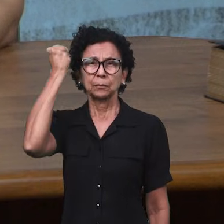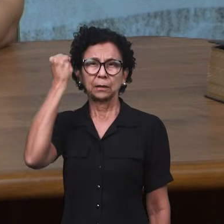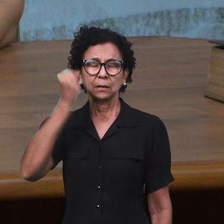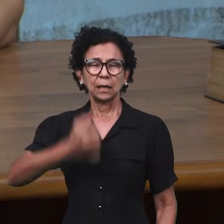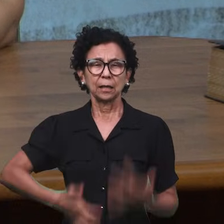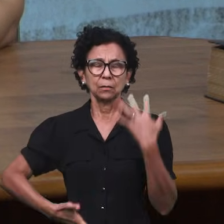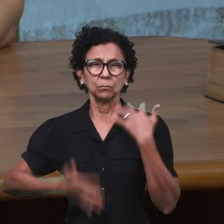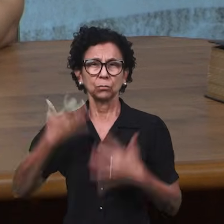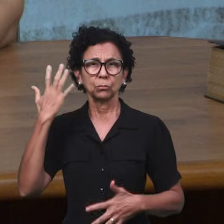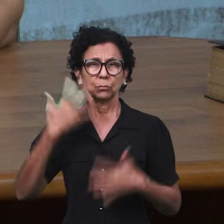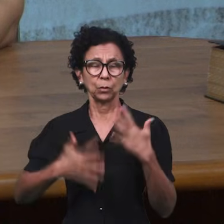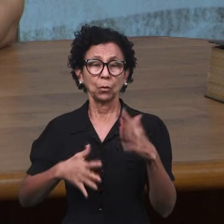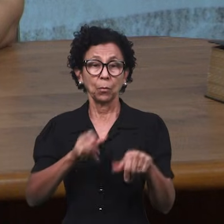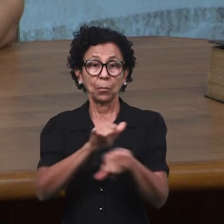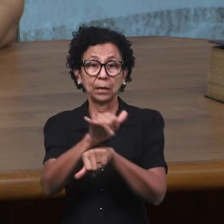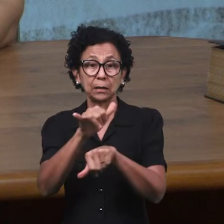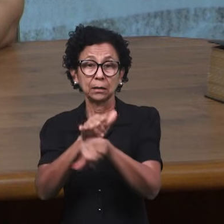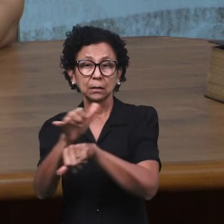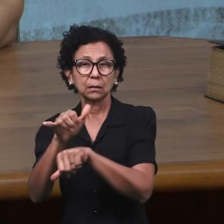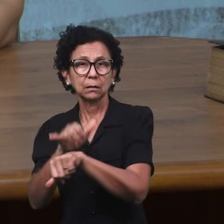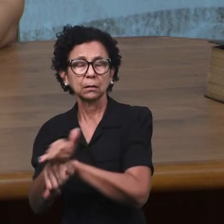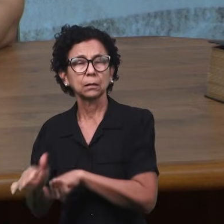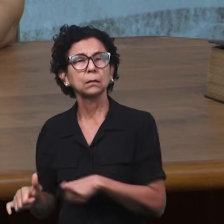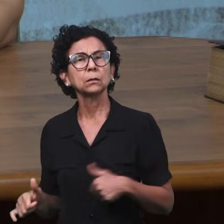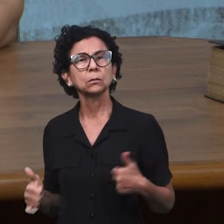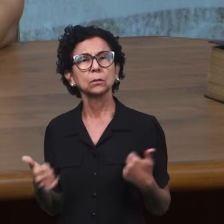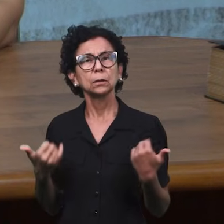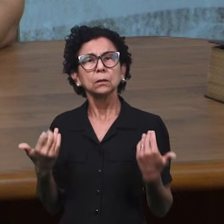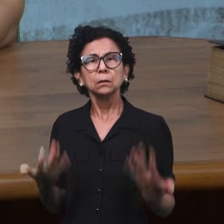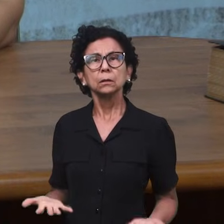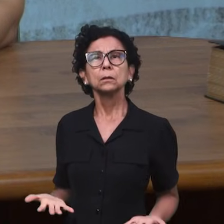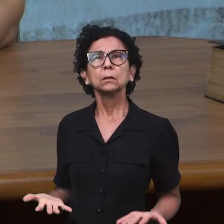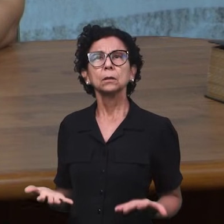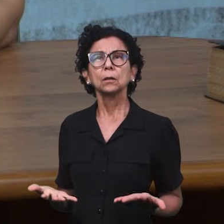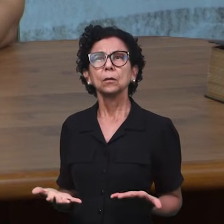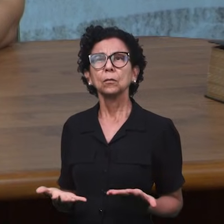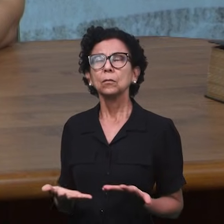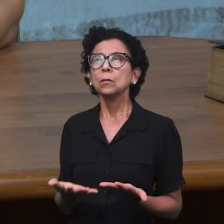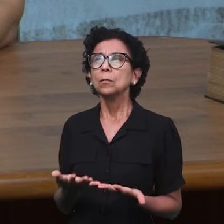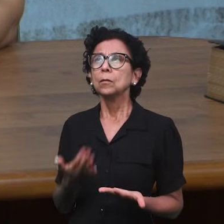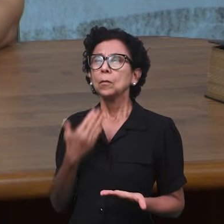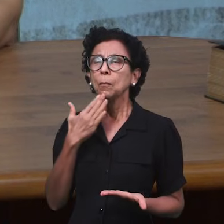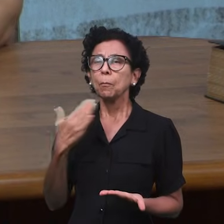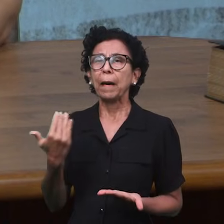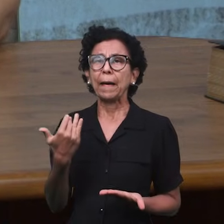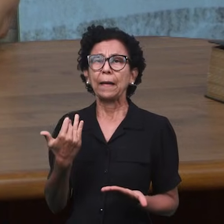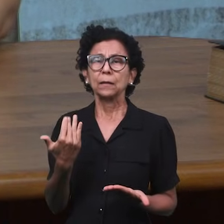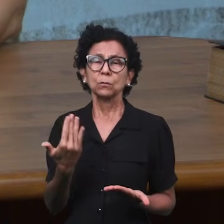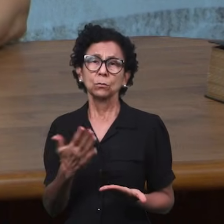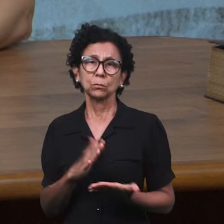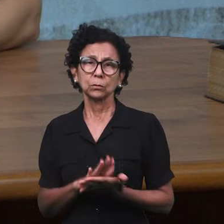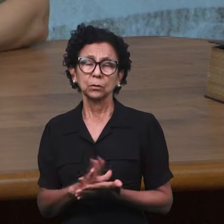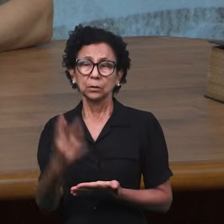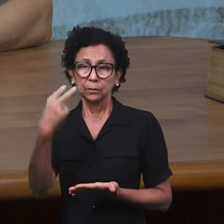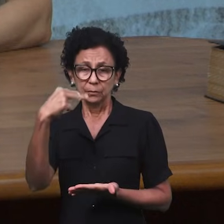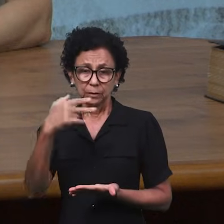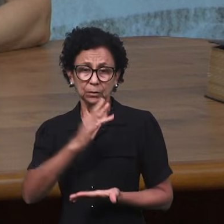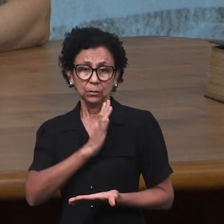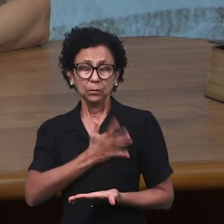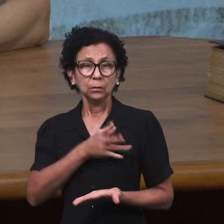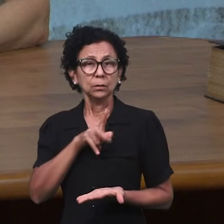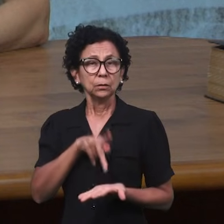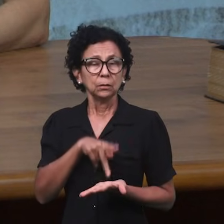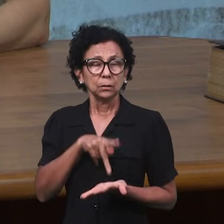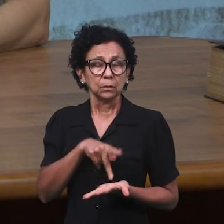engano, pese-me em balanças fiéis e saberá Deus a minha sinceridade. Se